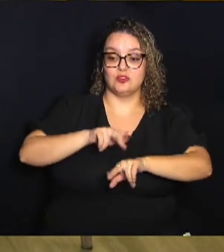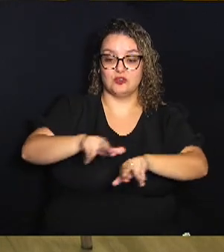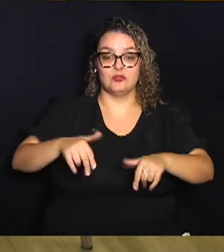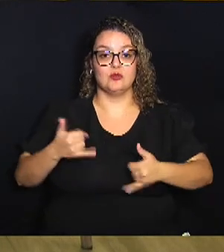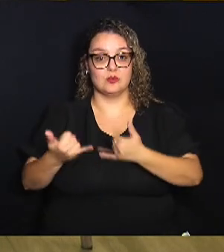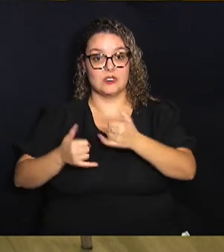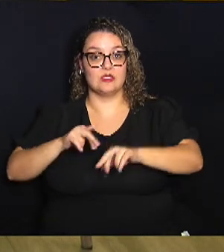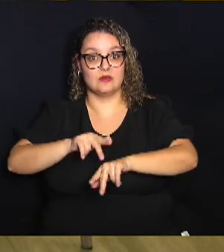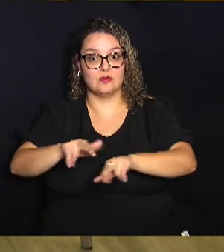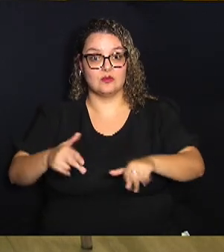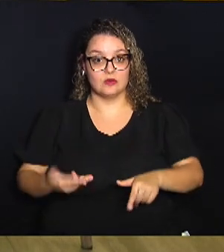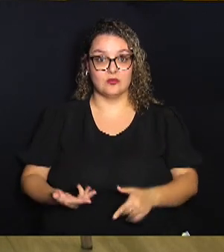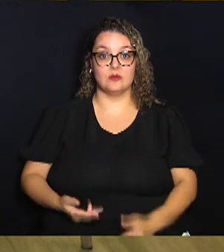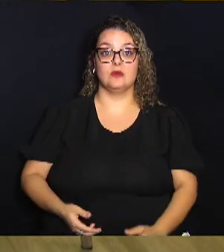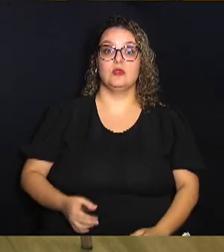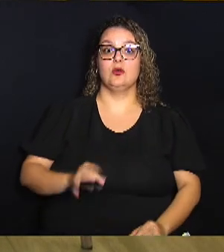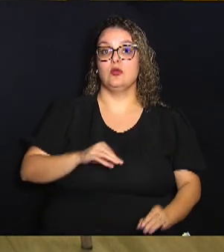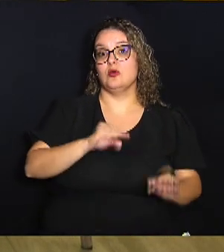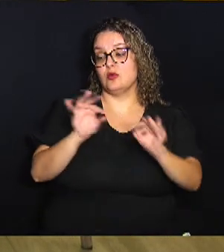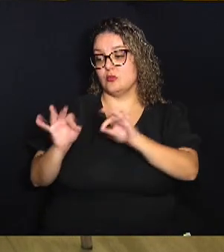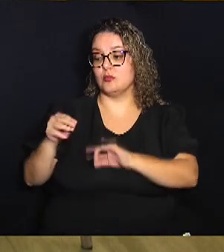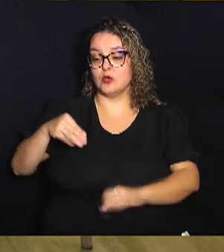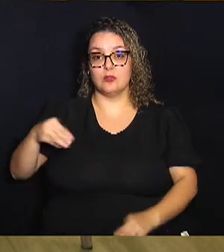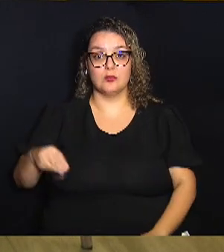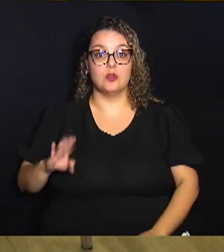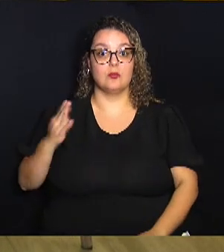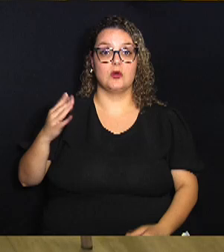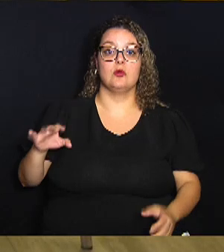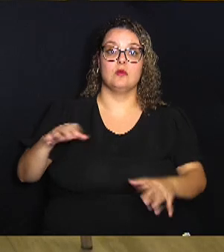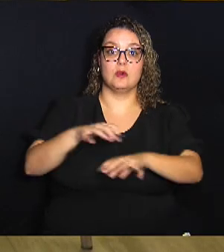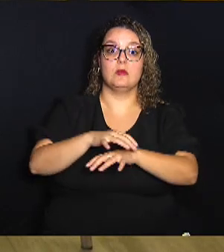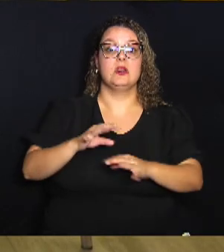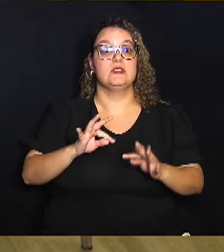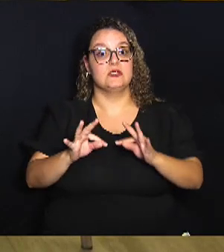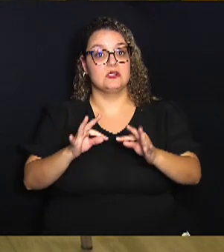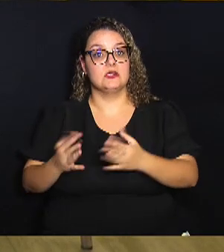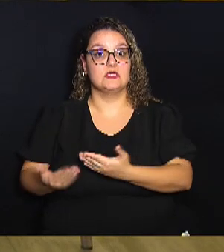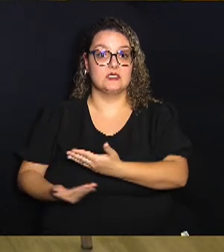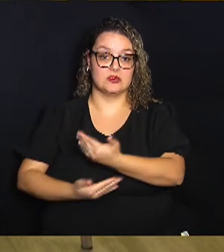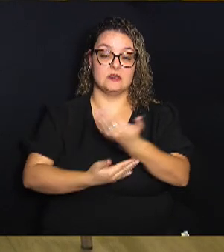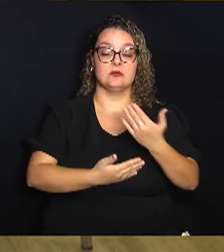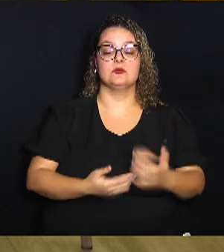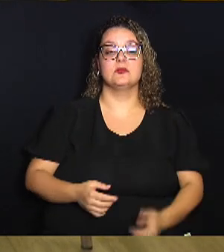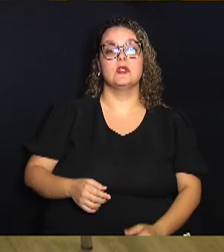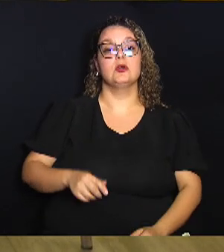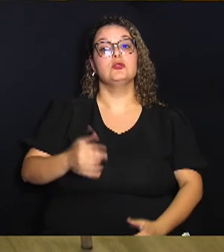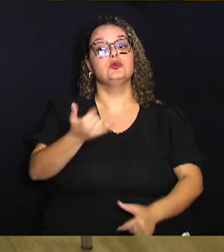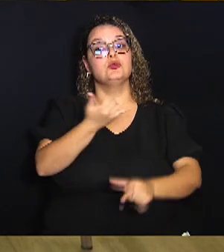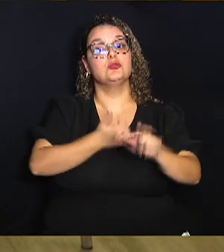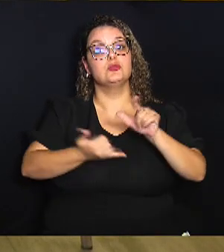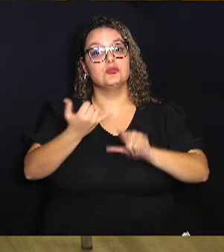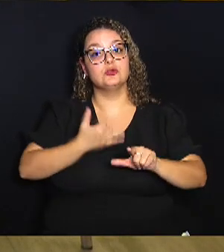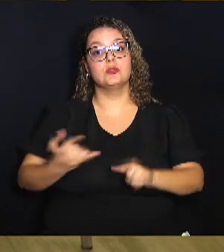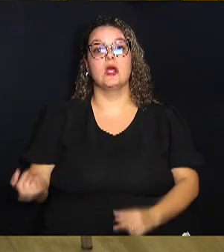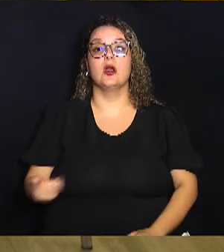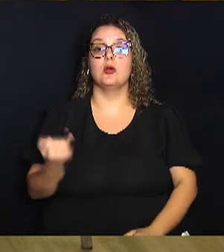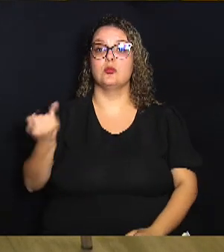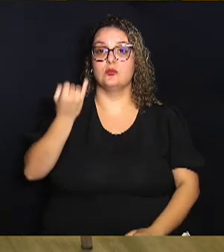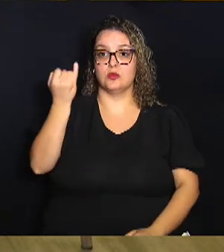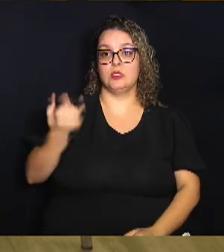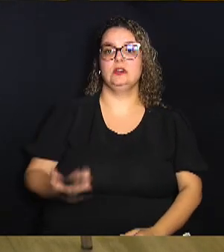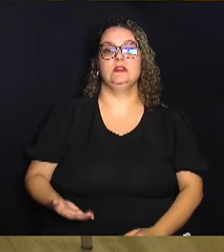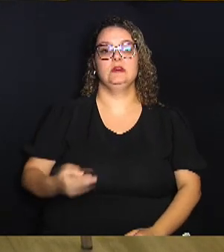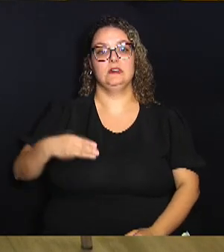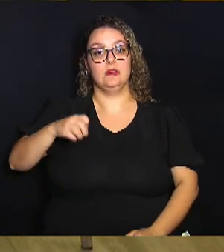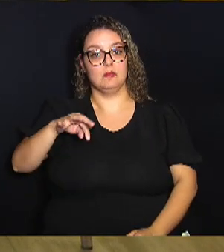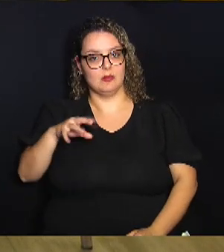brincadeiras com monitores, biólogos, técnicos que vão apresentar de forma lúdica a importância da